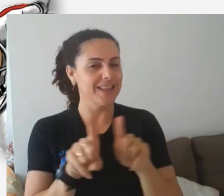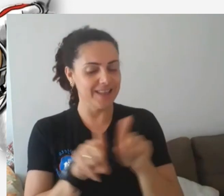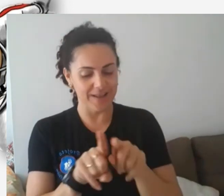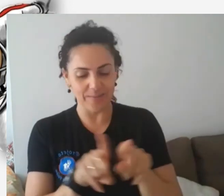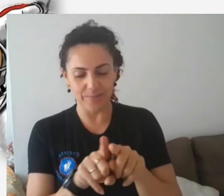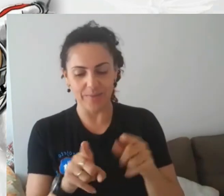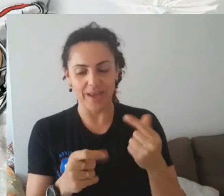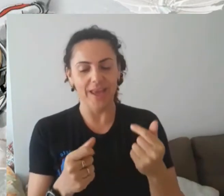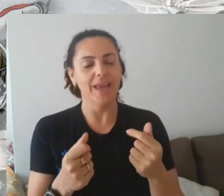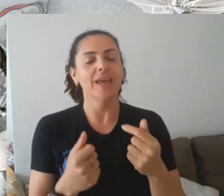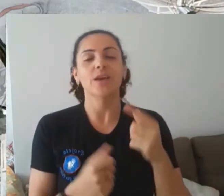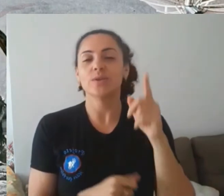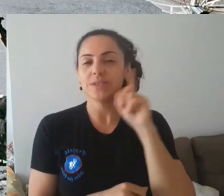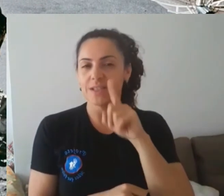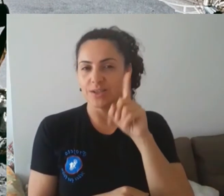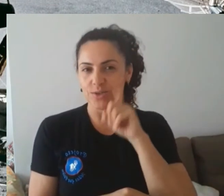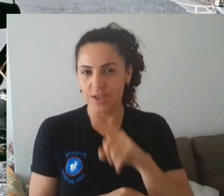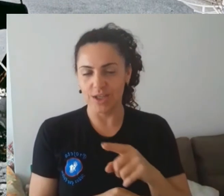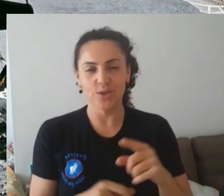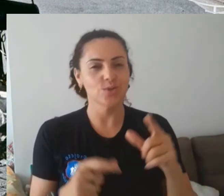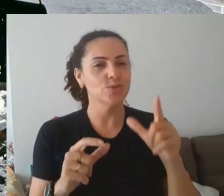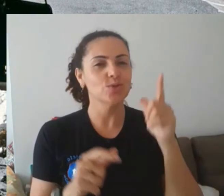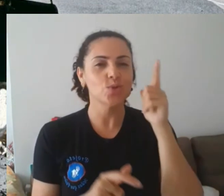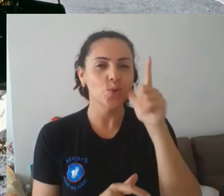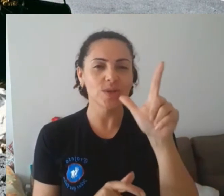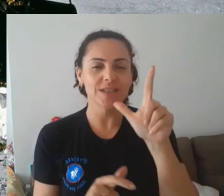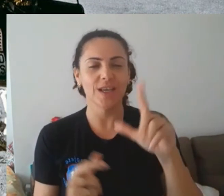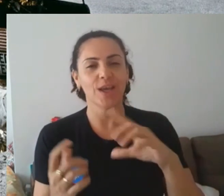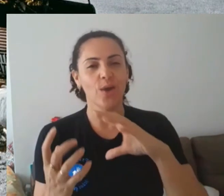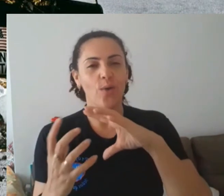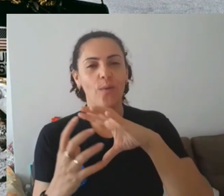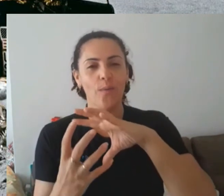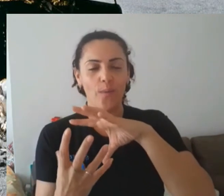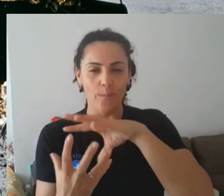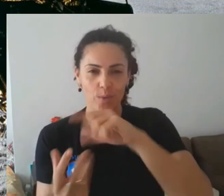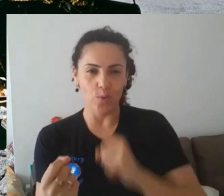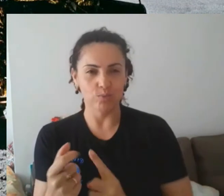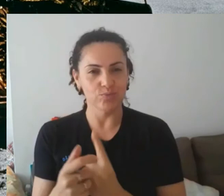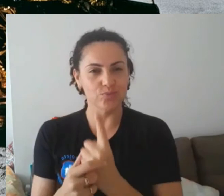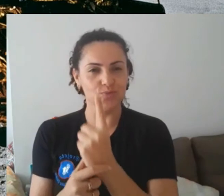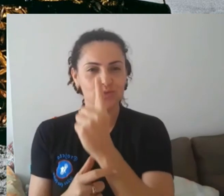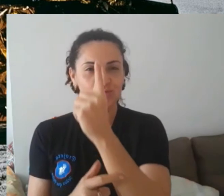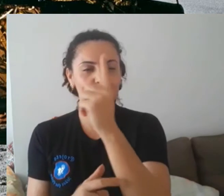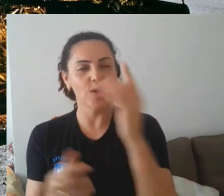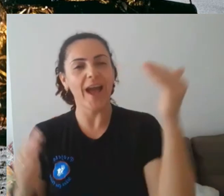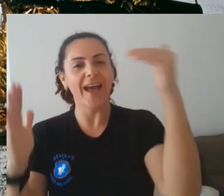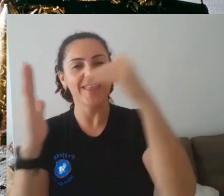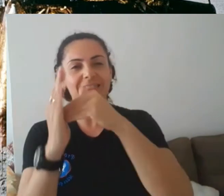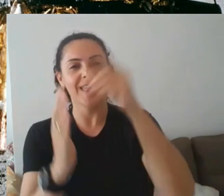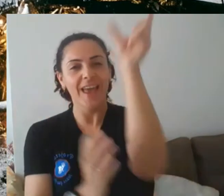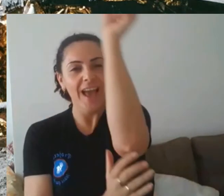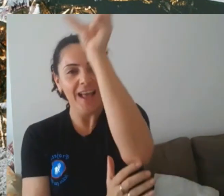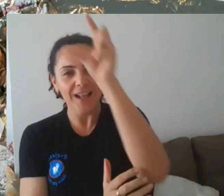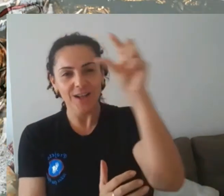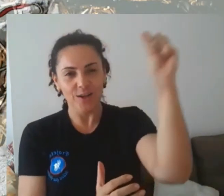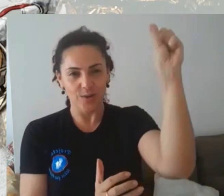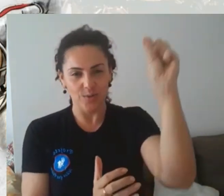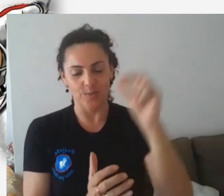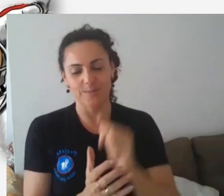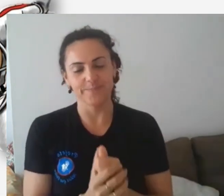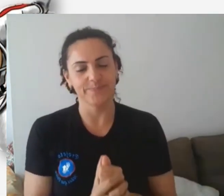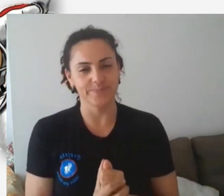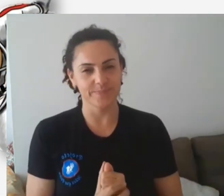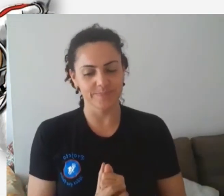sentido, onde os Estados Unidos então conseguiu vencer, chegando então, né, com Neil Armstrong, chegando na Lua, em terra